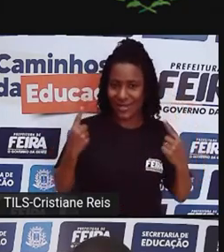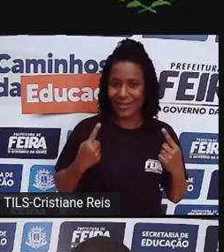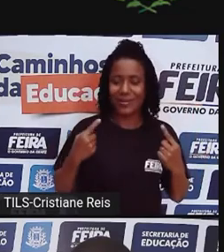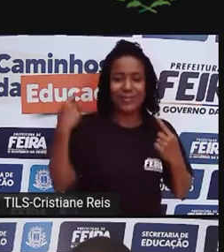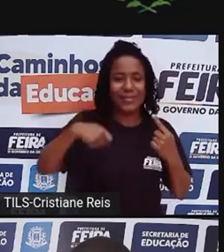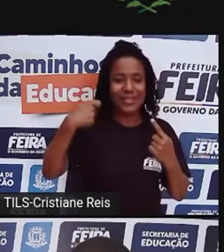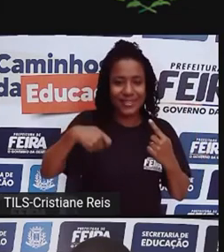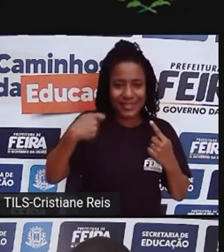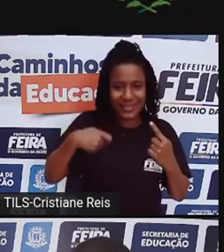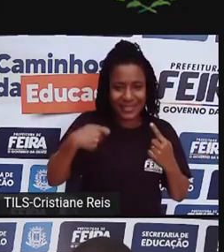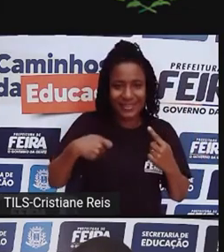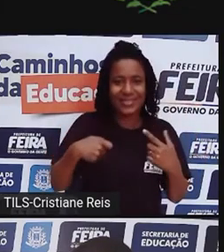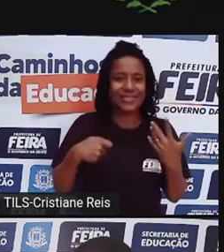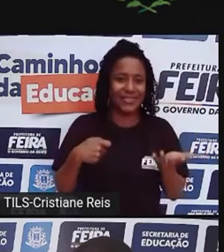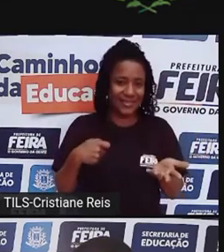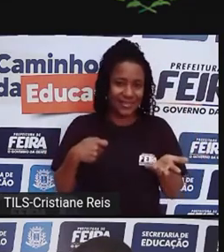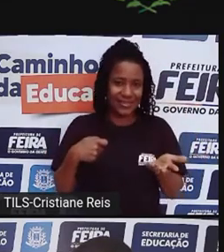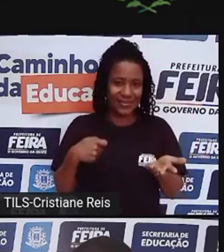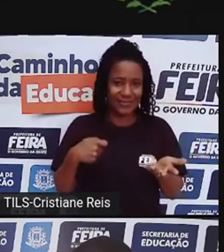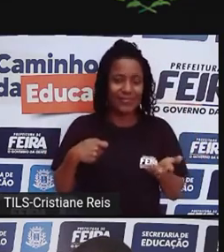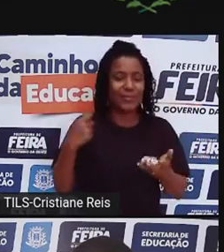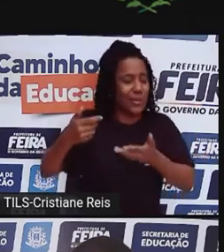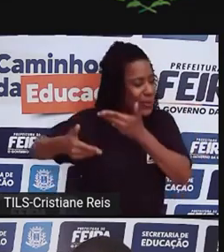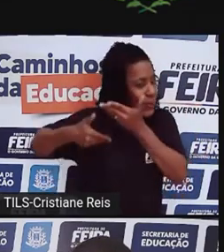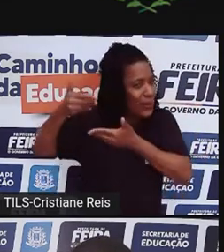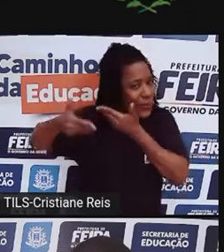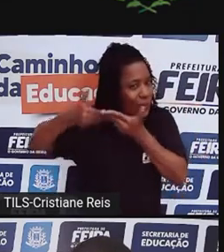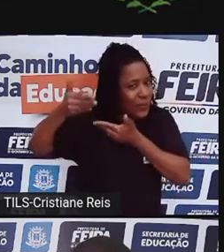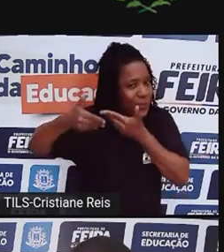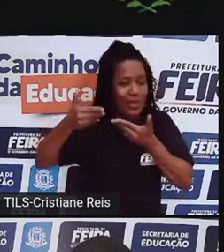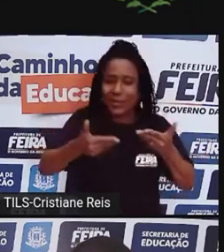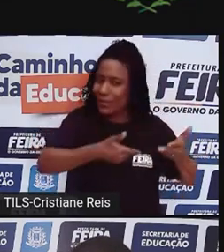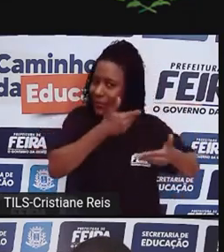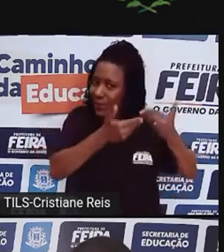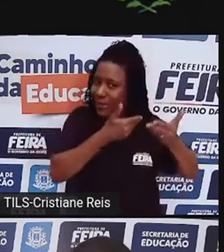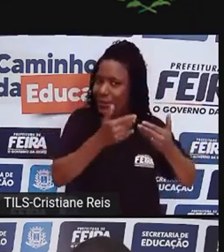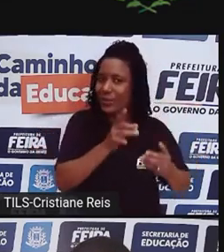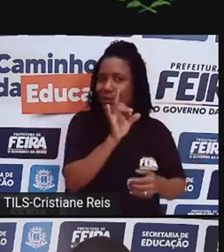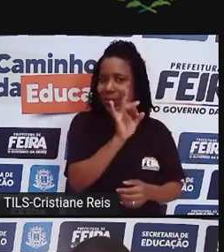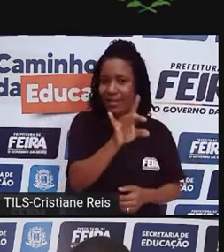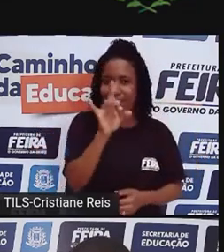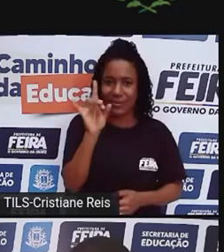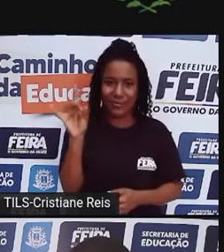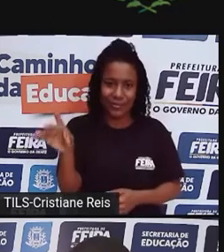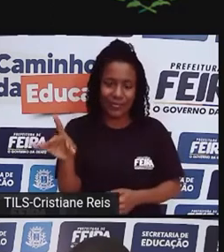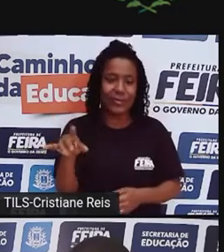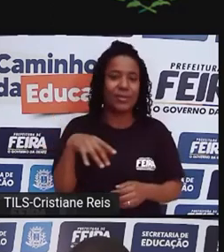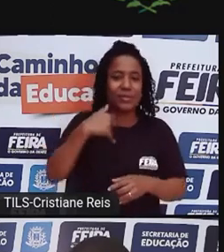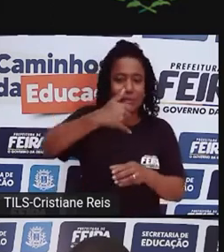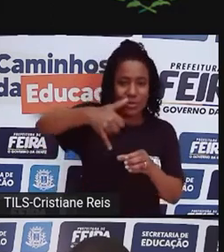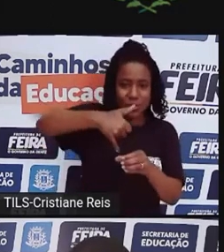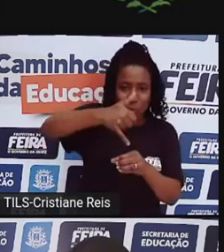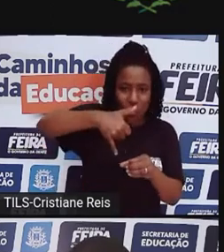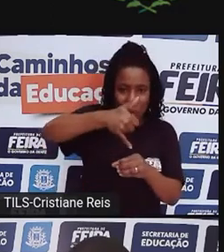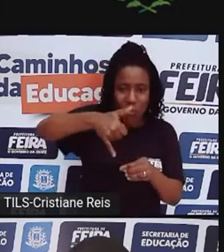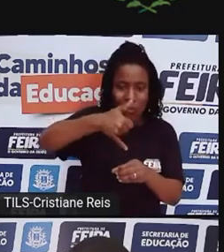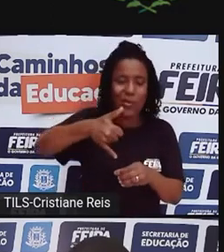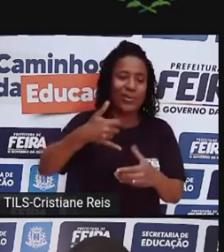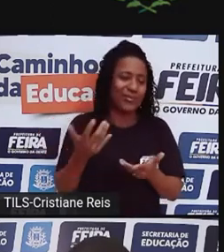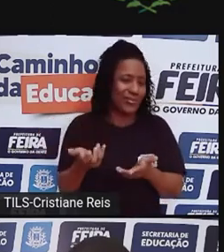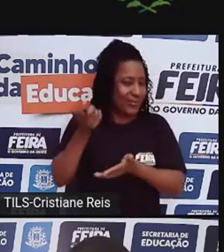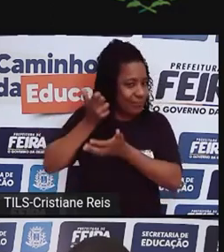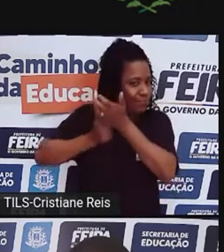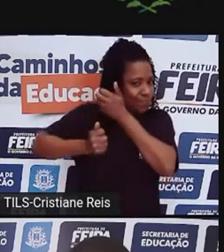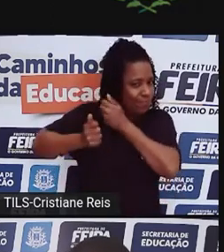ele precisa de um cuidado diferente de um cabelo liso, ele precisa de mais óleos, mais